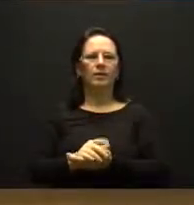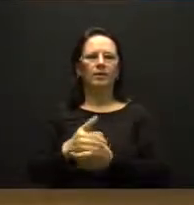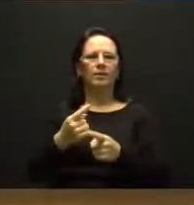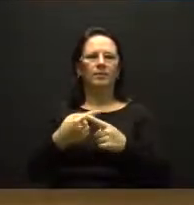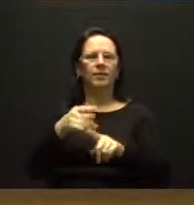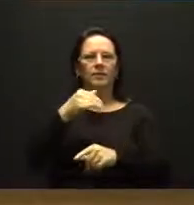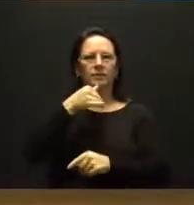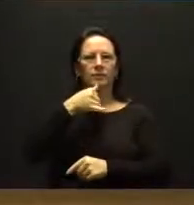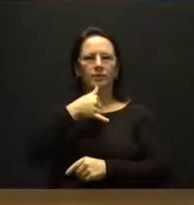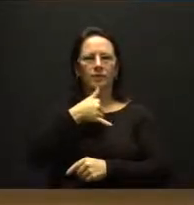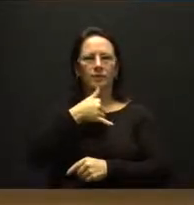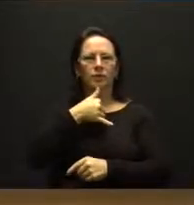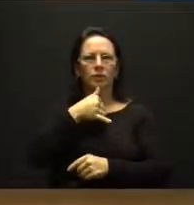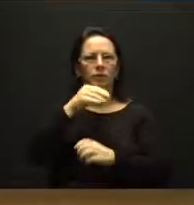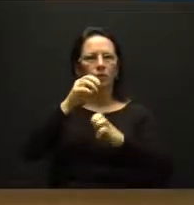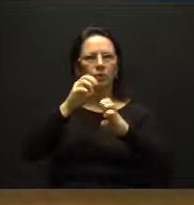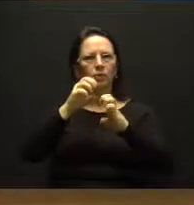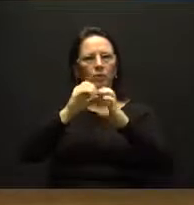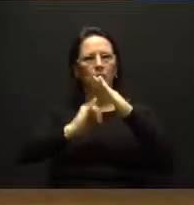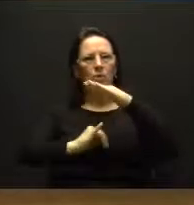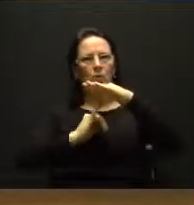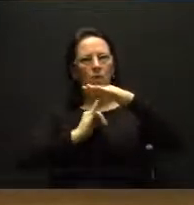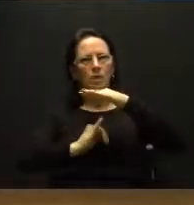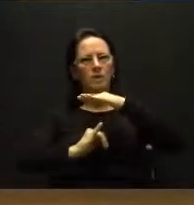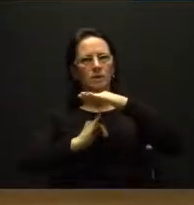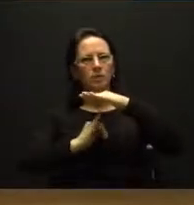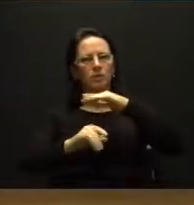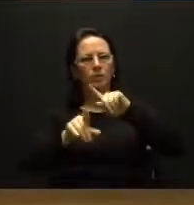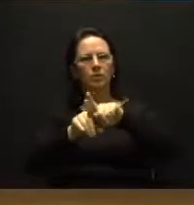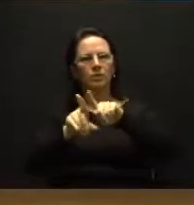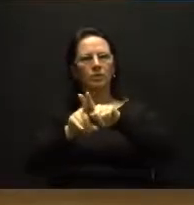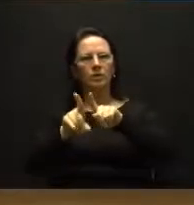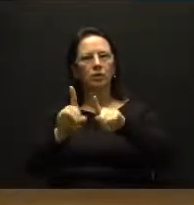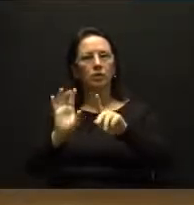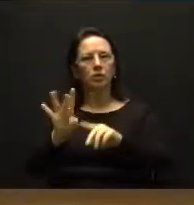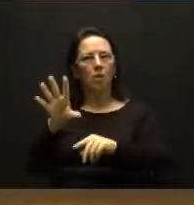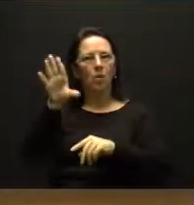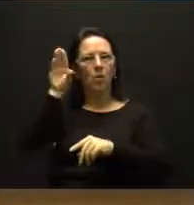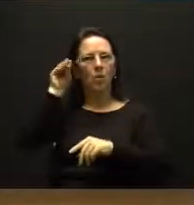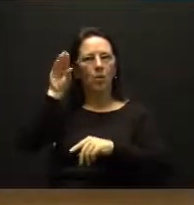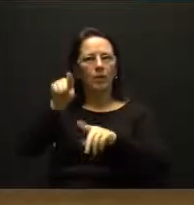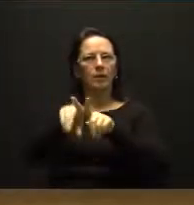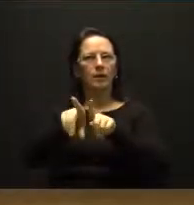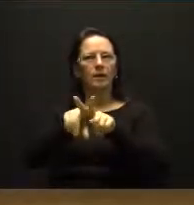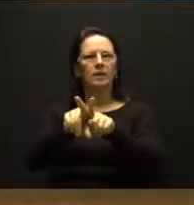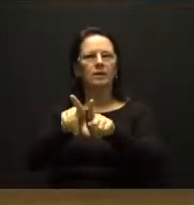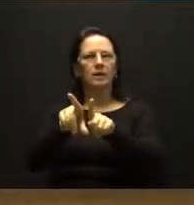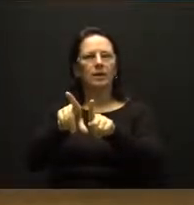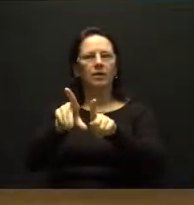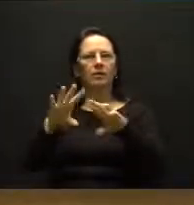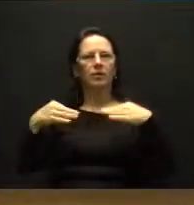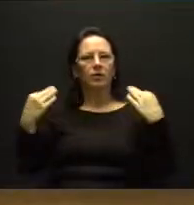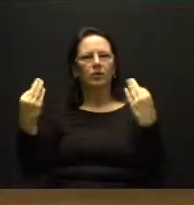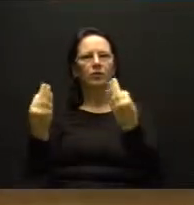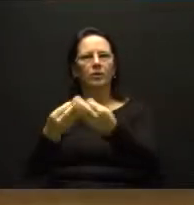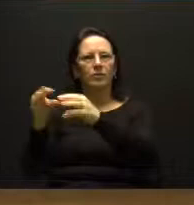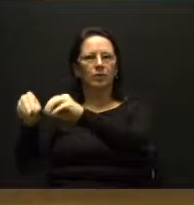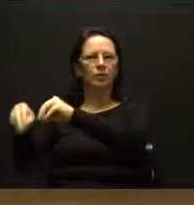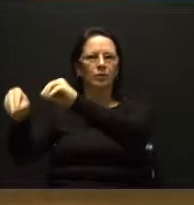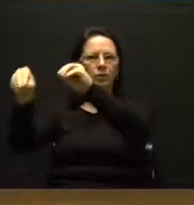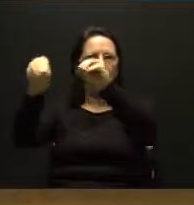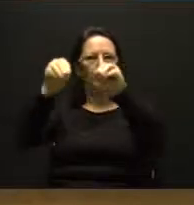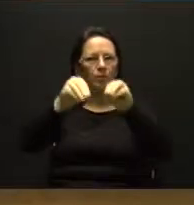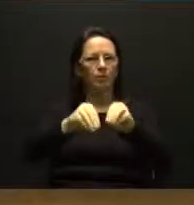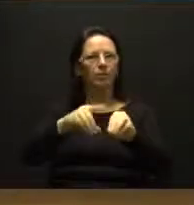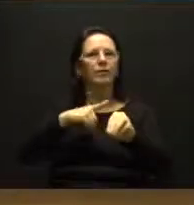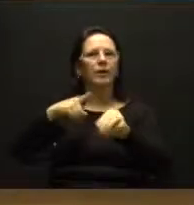quando a indústria é aquela que tem somente o interesse de demover essas famílias para ocupar a área para ganhar